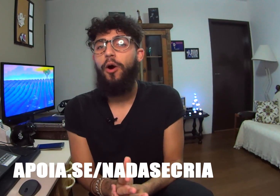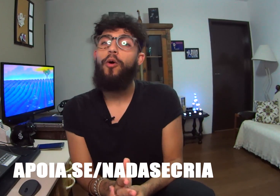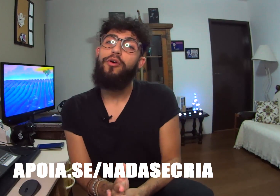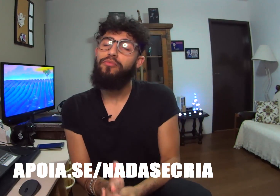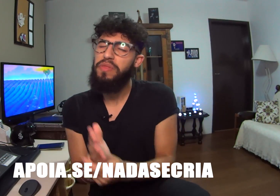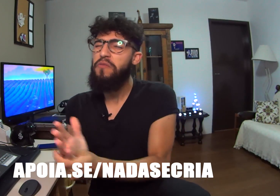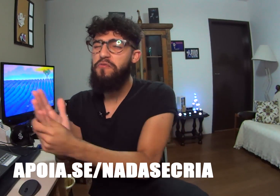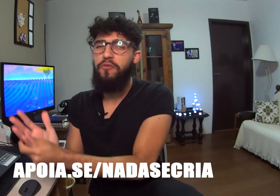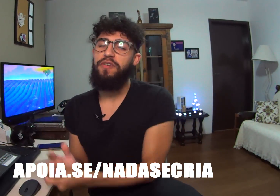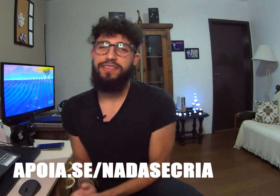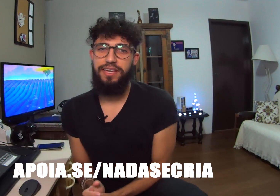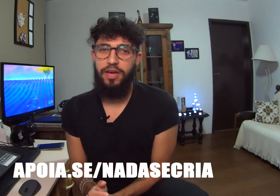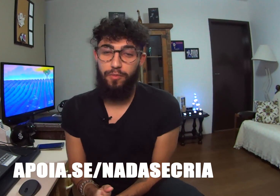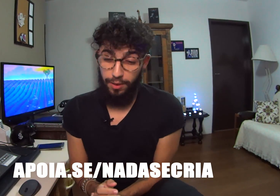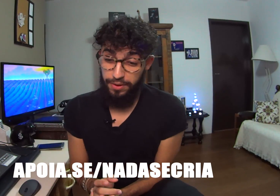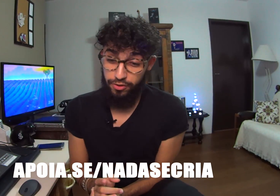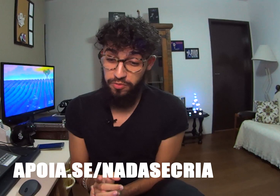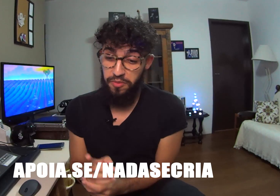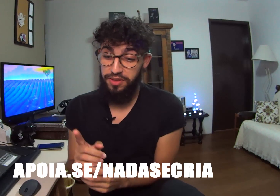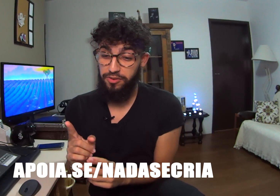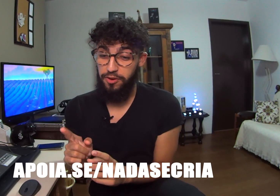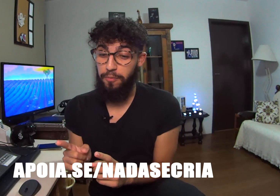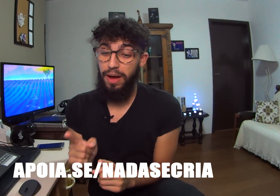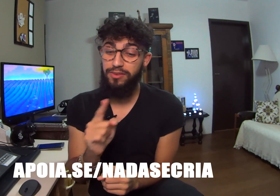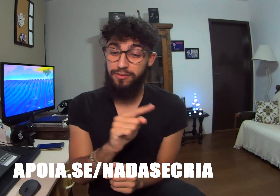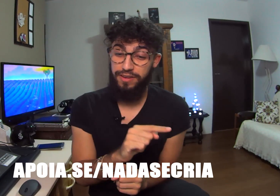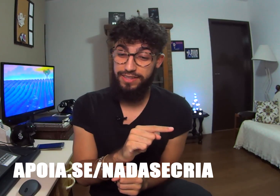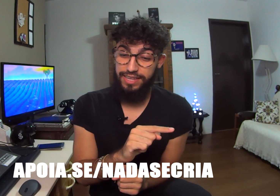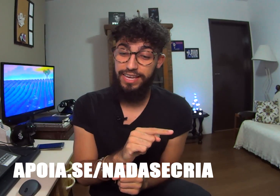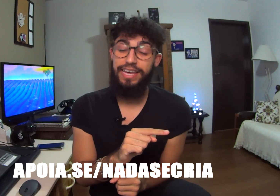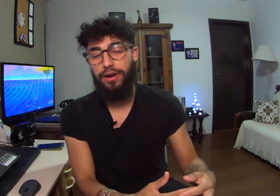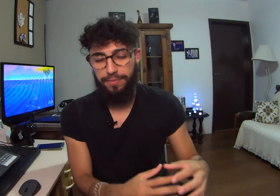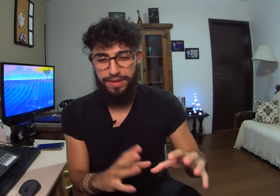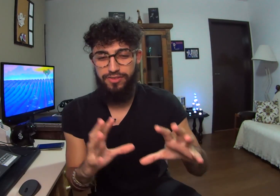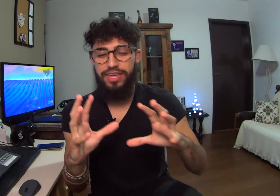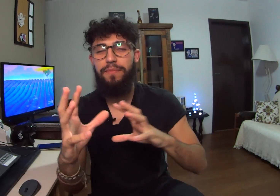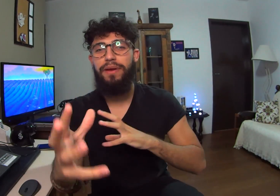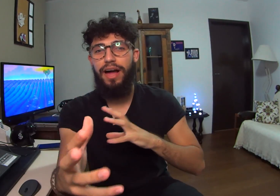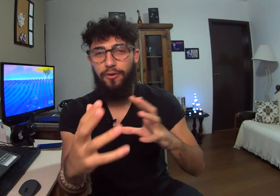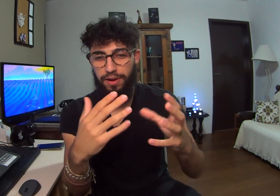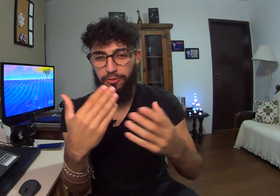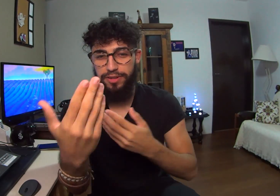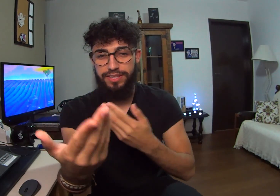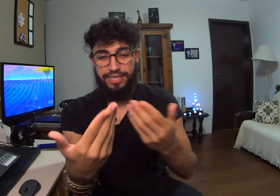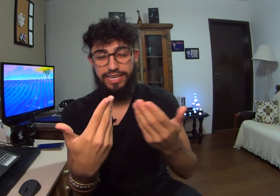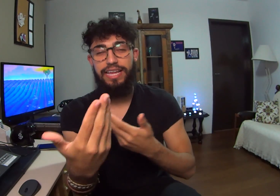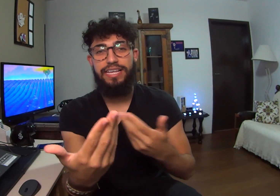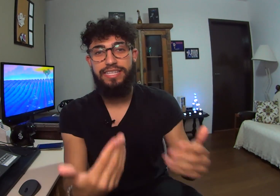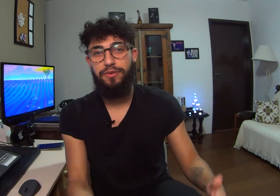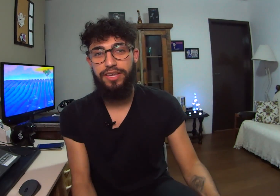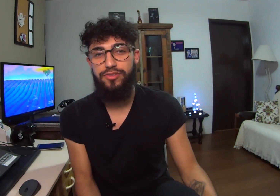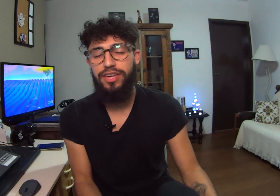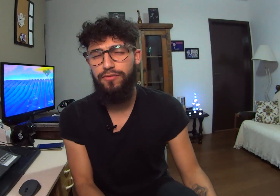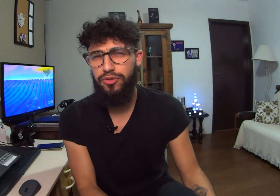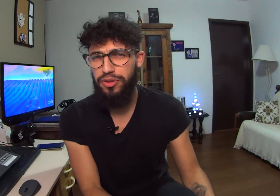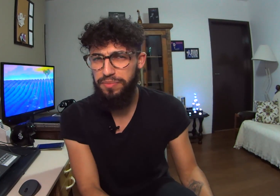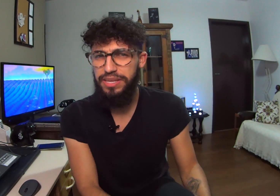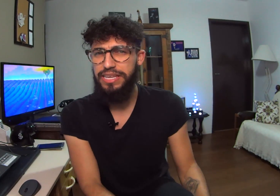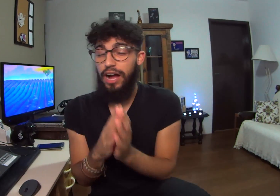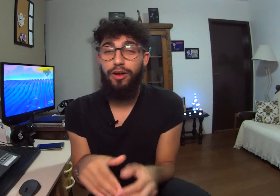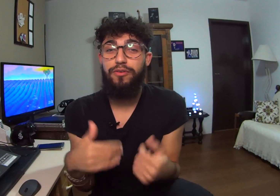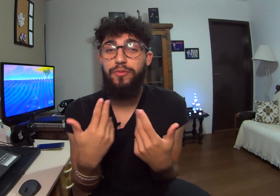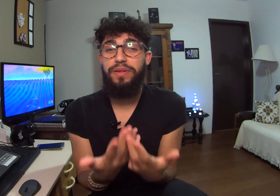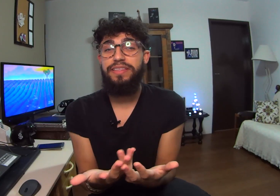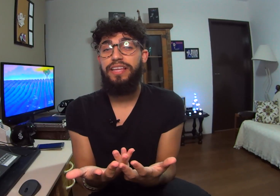fazer ou que eu não vou fazer. Porque a partir do momento que eu passo a fazer, eu acabei de quebrar uma coisa nessa relação aqui de quem votou em